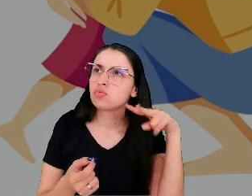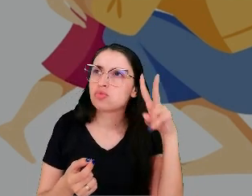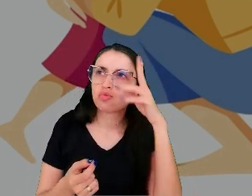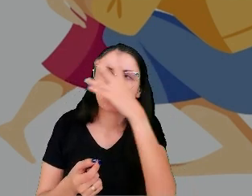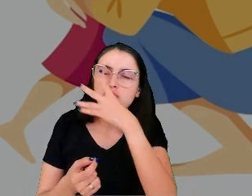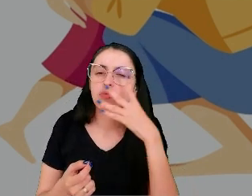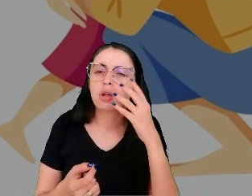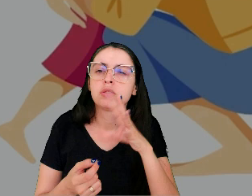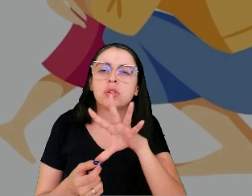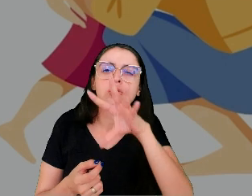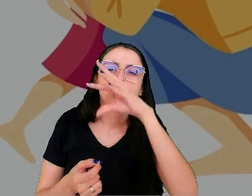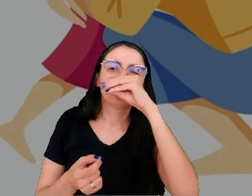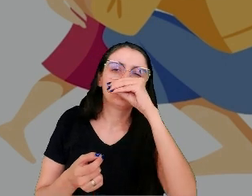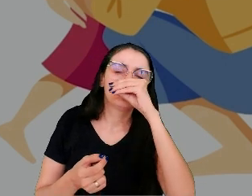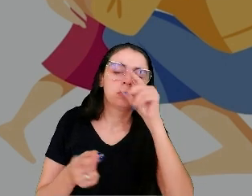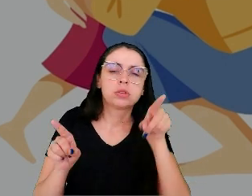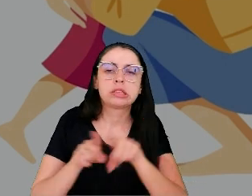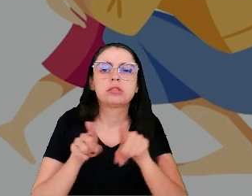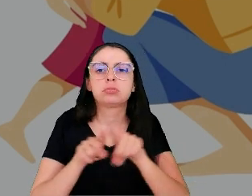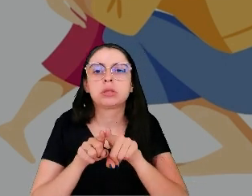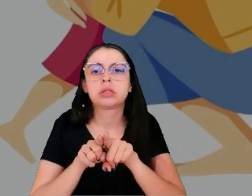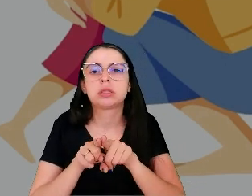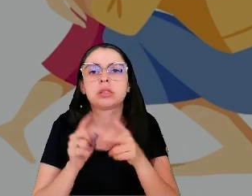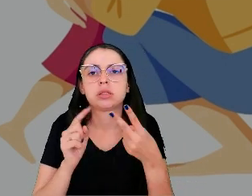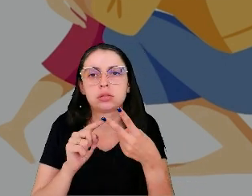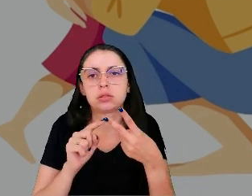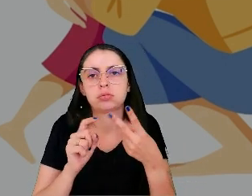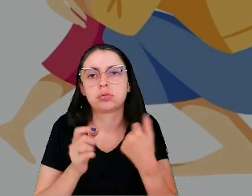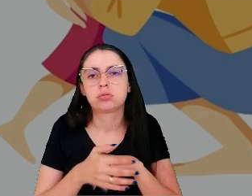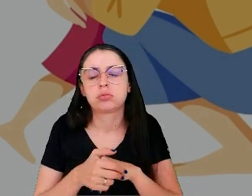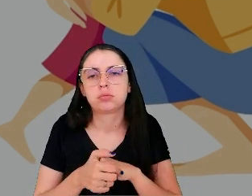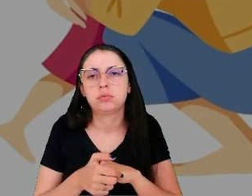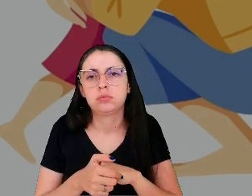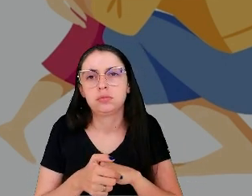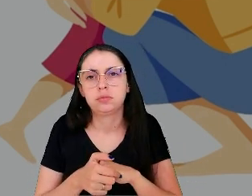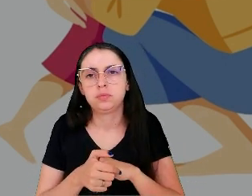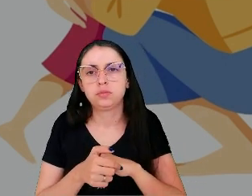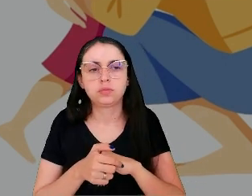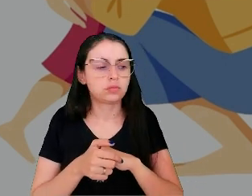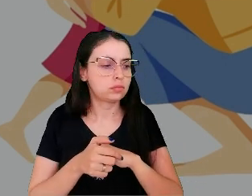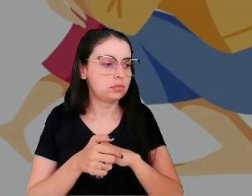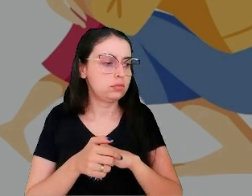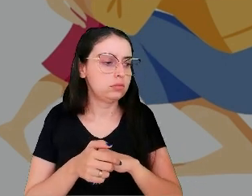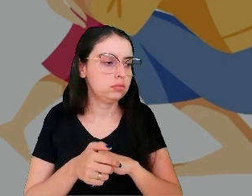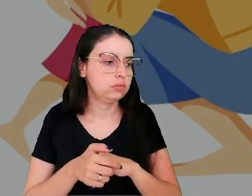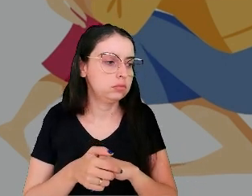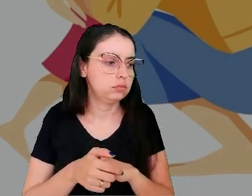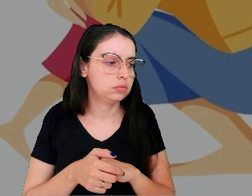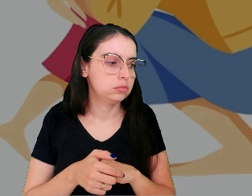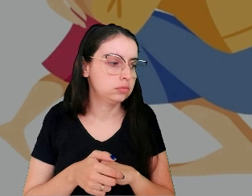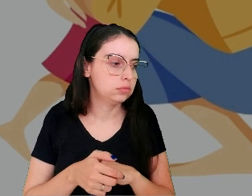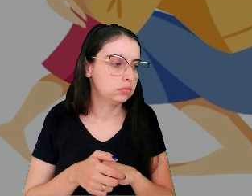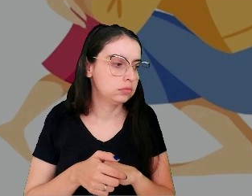interessante. E tem uma outra foto, eu acho, né, que a gente pode ver, que é a coroação desse momento.